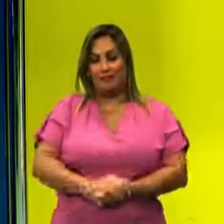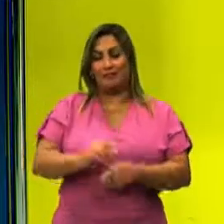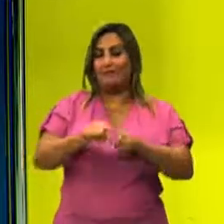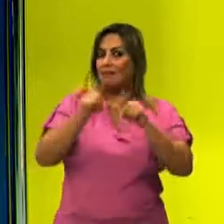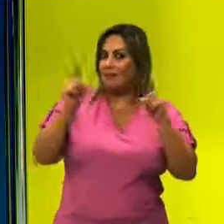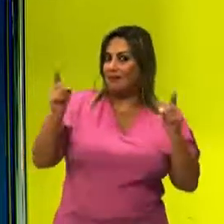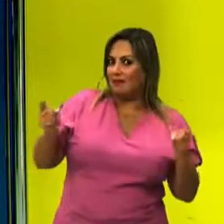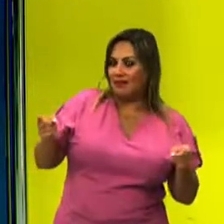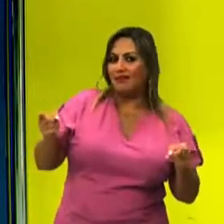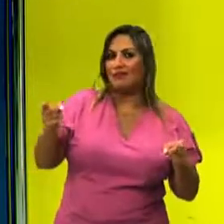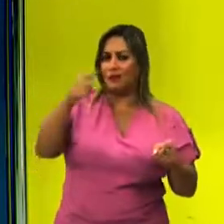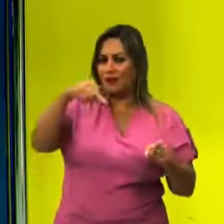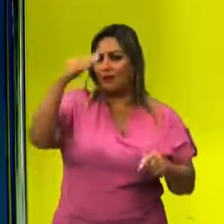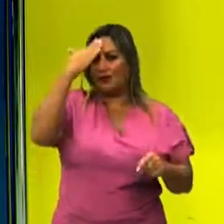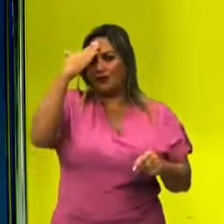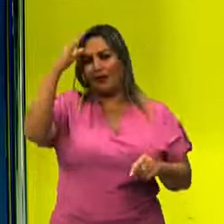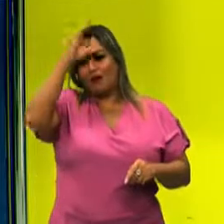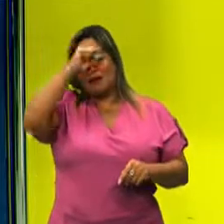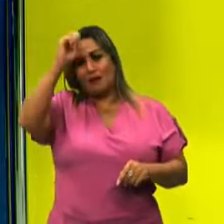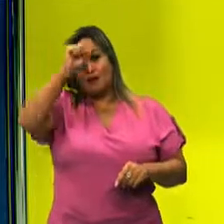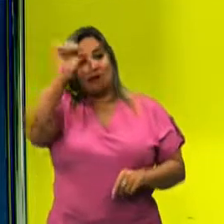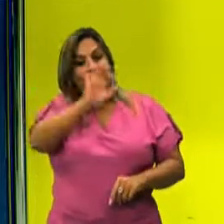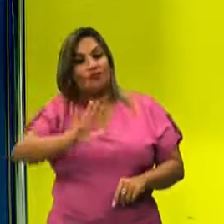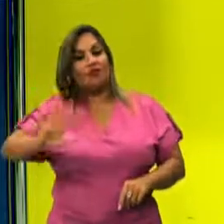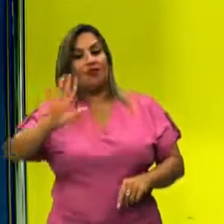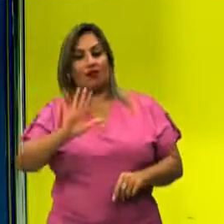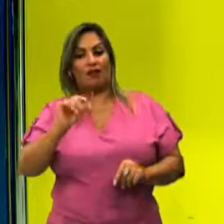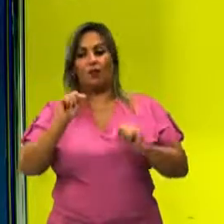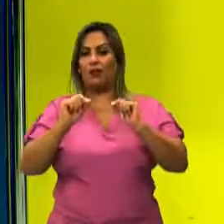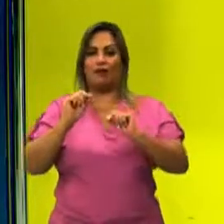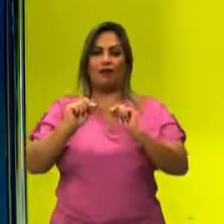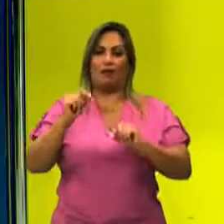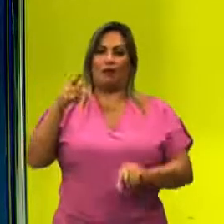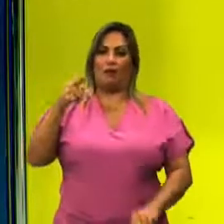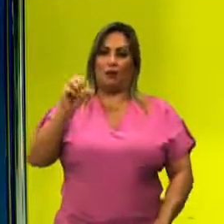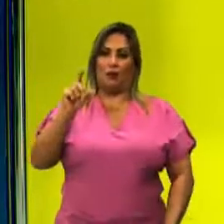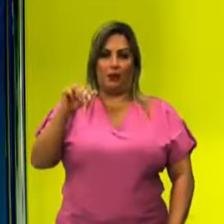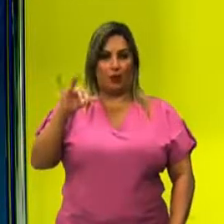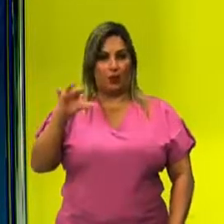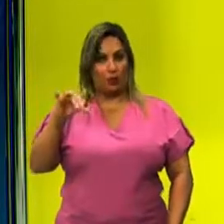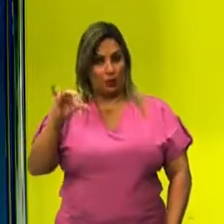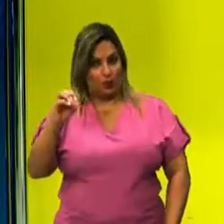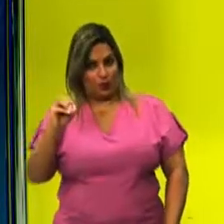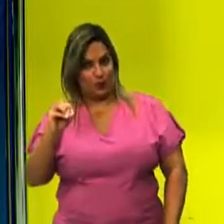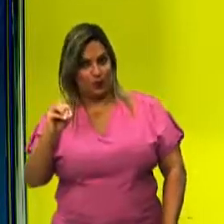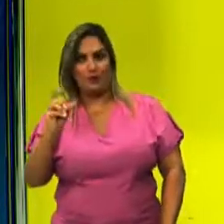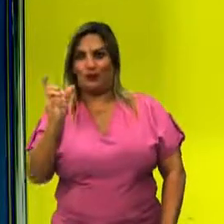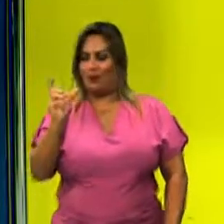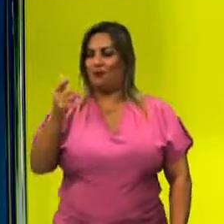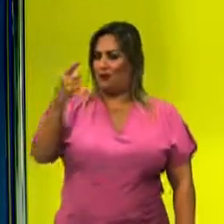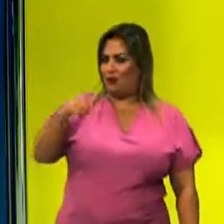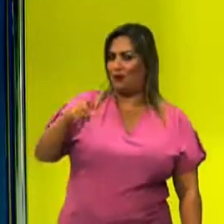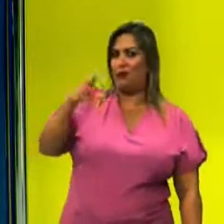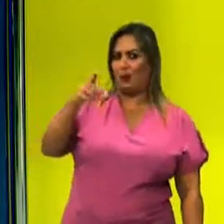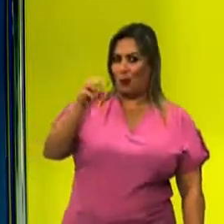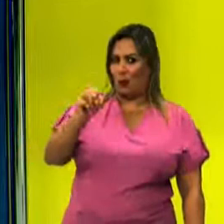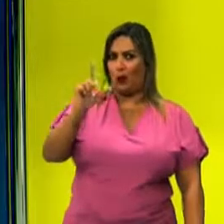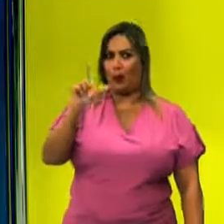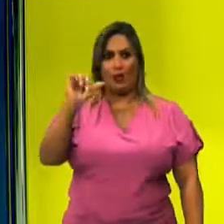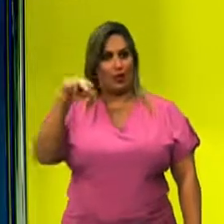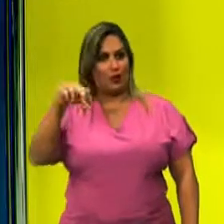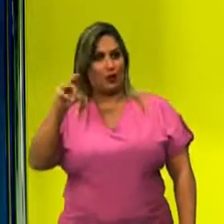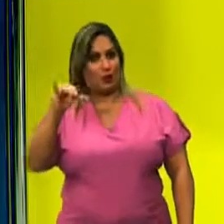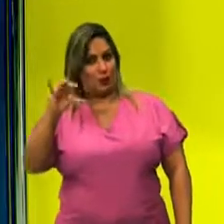eu vou te dar noção Geral de polinômios repetido polinômios Ok